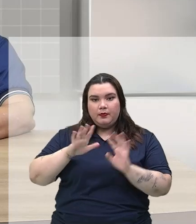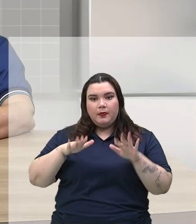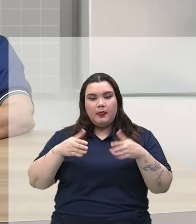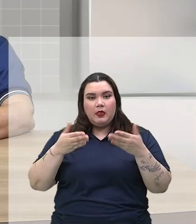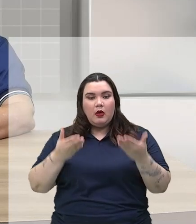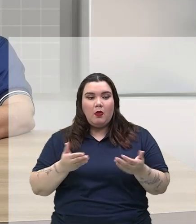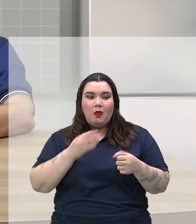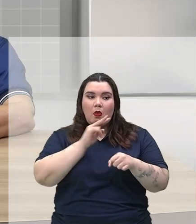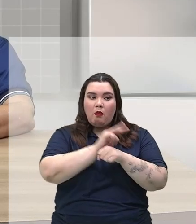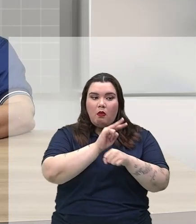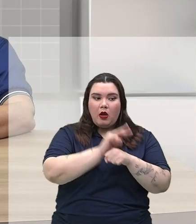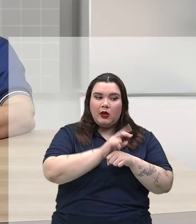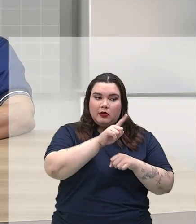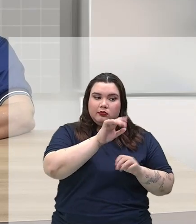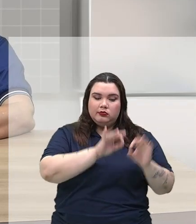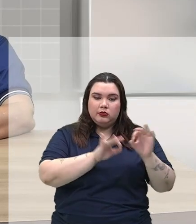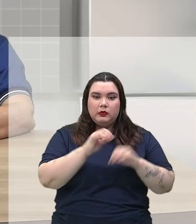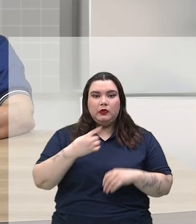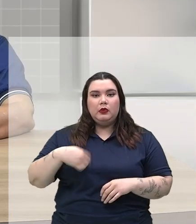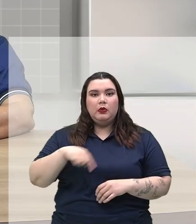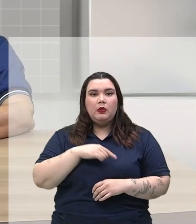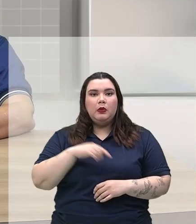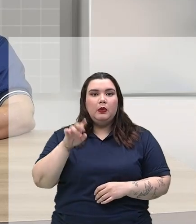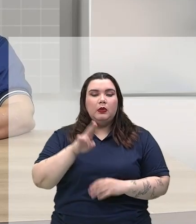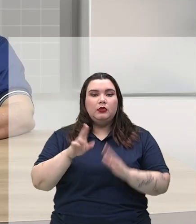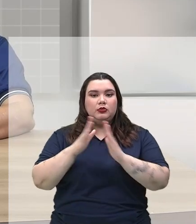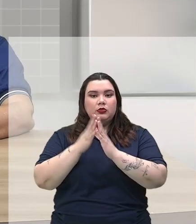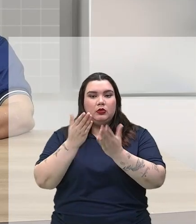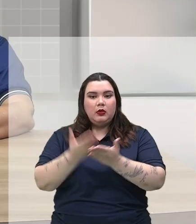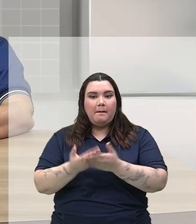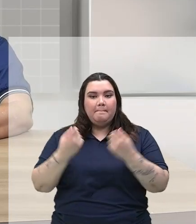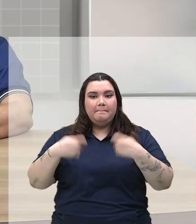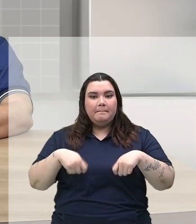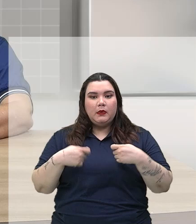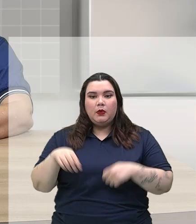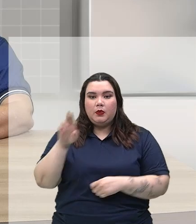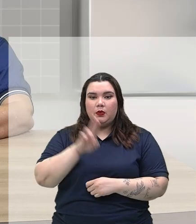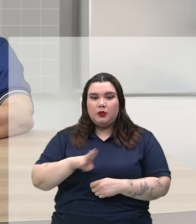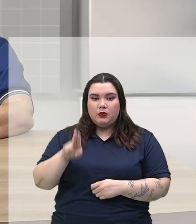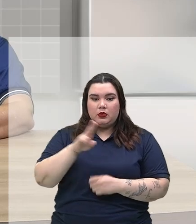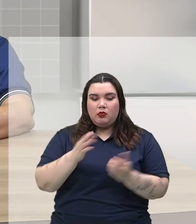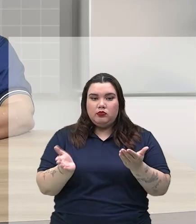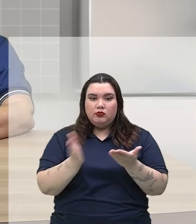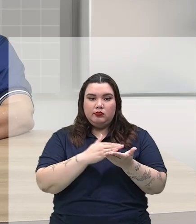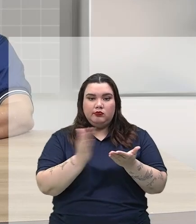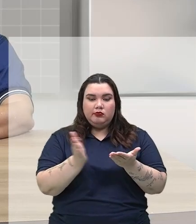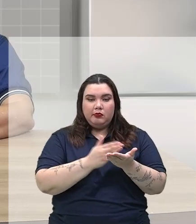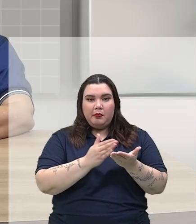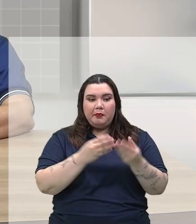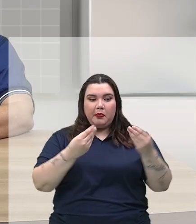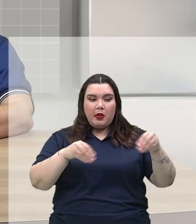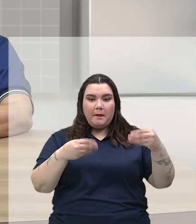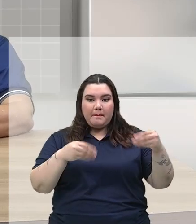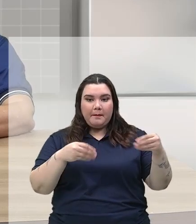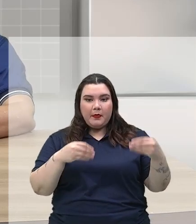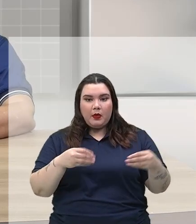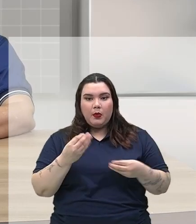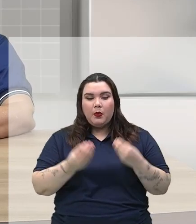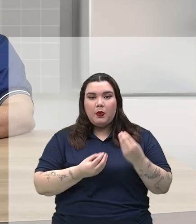Enquanto isso, como medida temporária, as escolas devem adotar o uso do diário físico. Com que